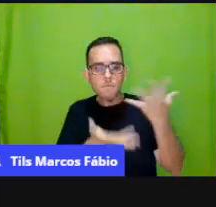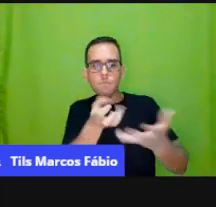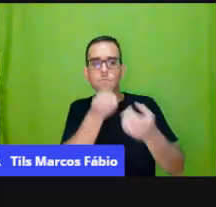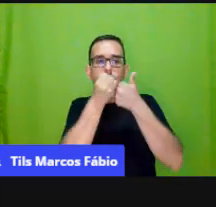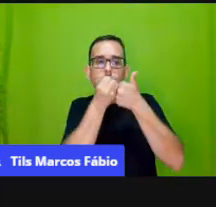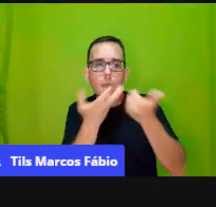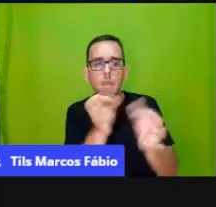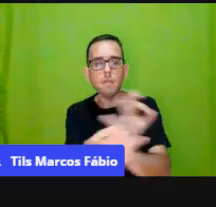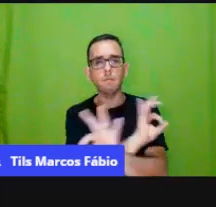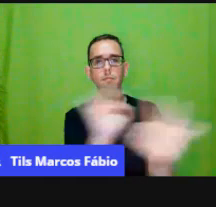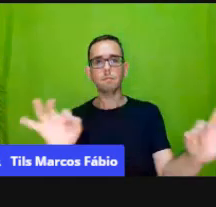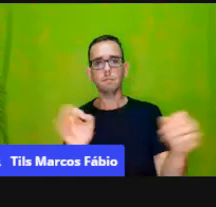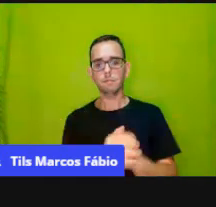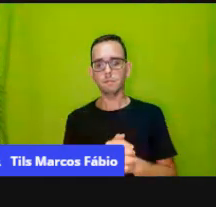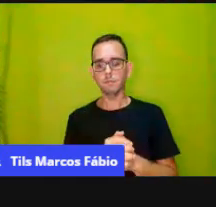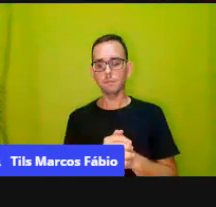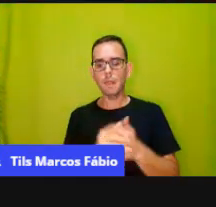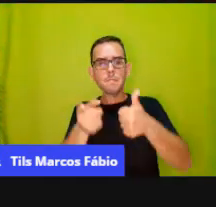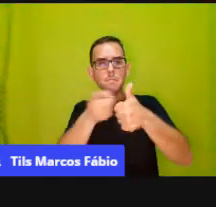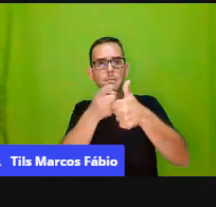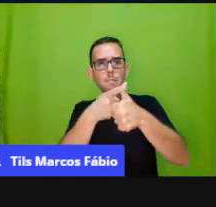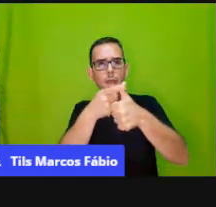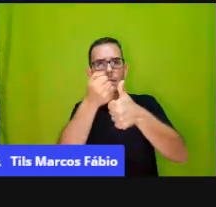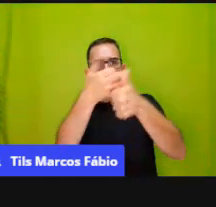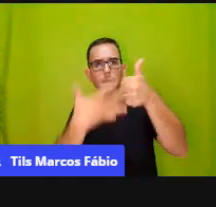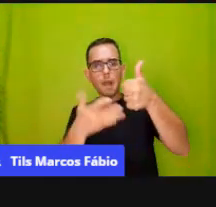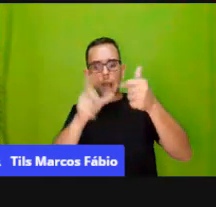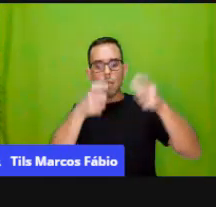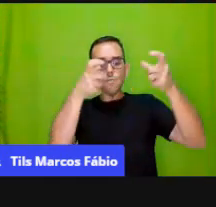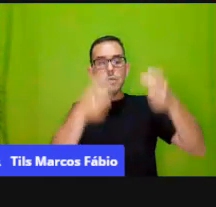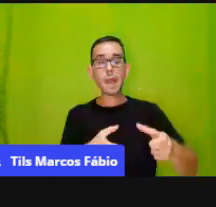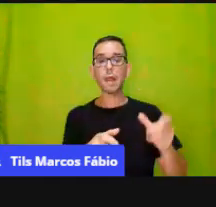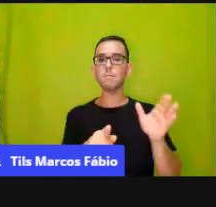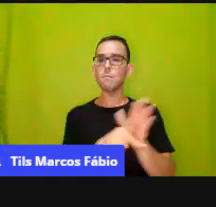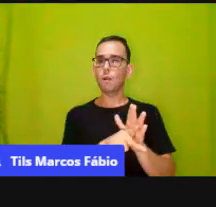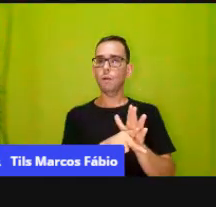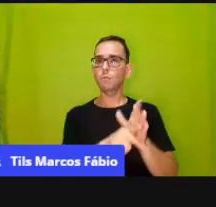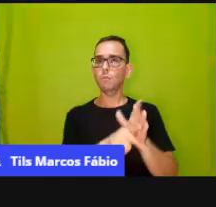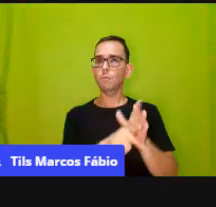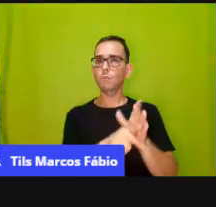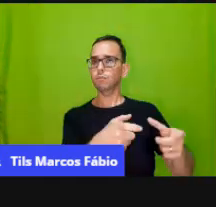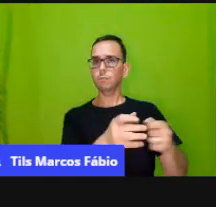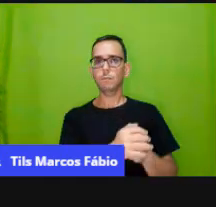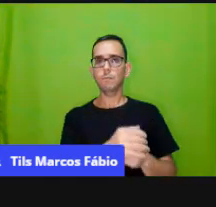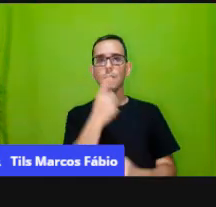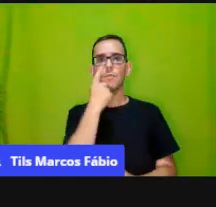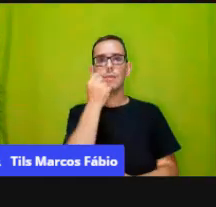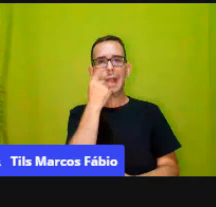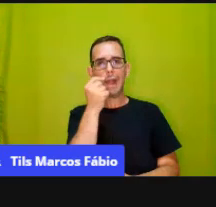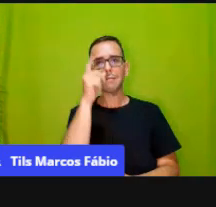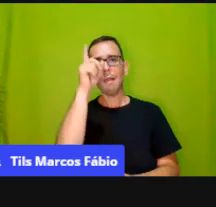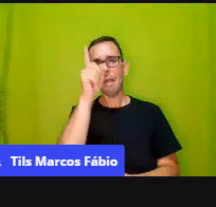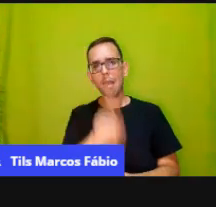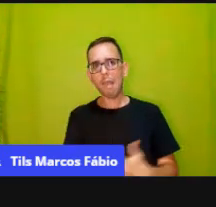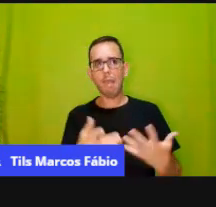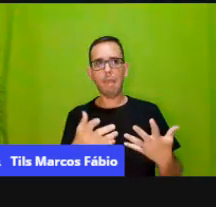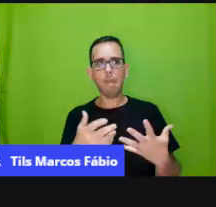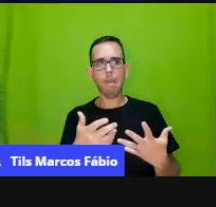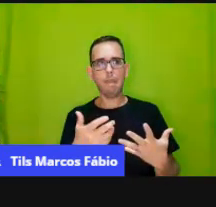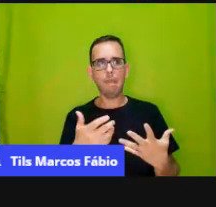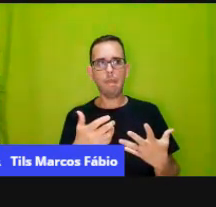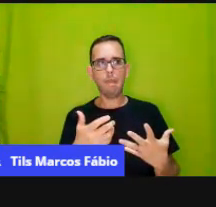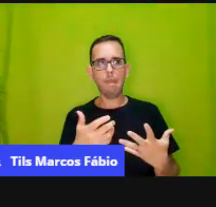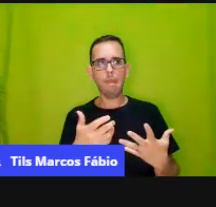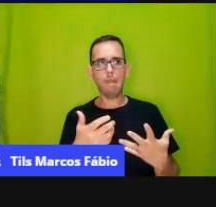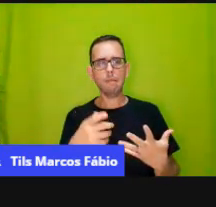tutores. Então, o primeiro aspecto é o espaço físico. Como eu havia dito, os gatos são semi-arborícolas. Então,